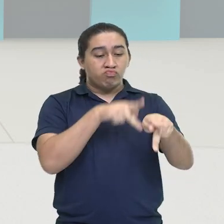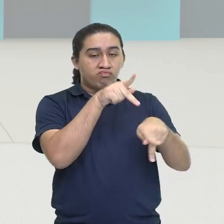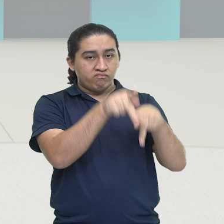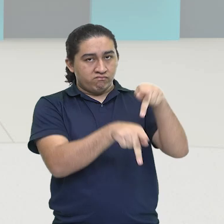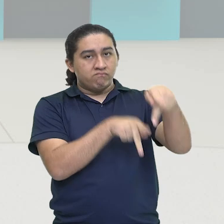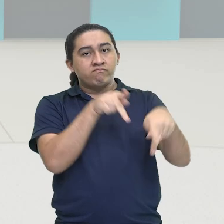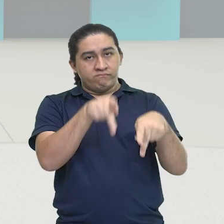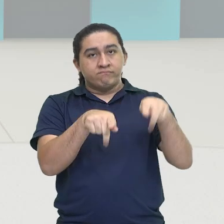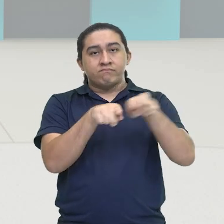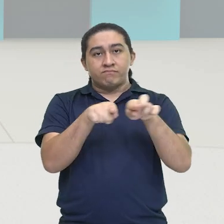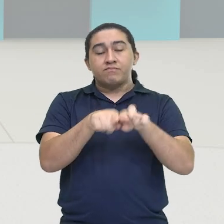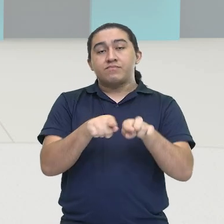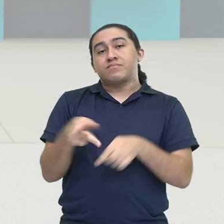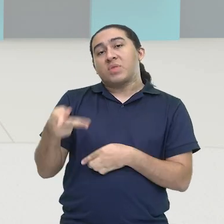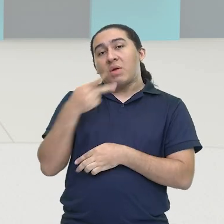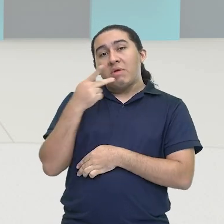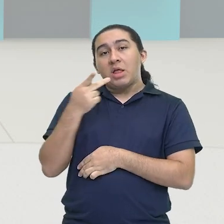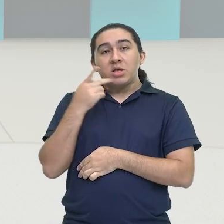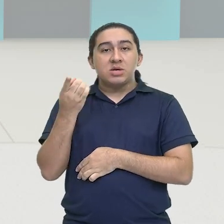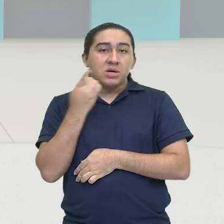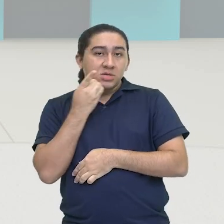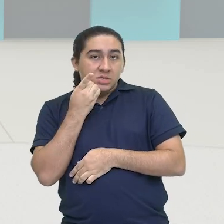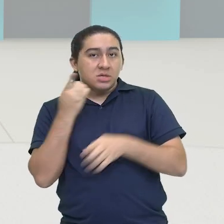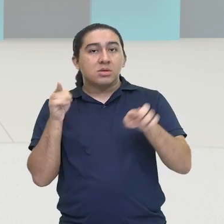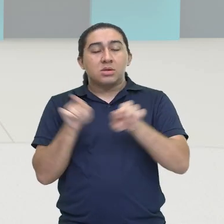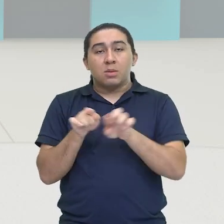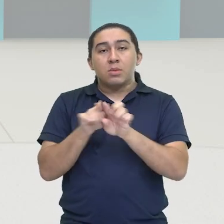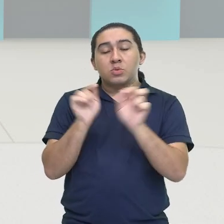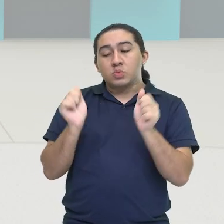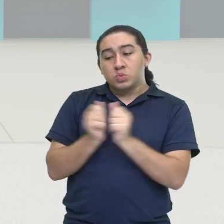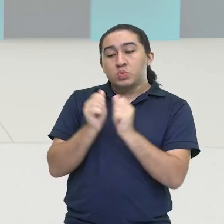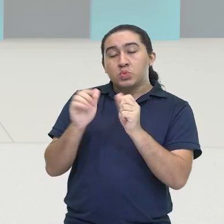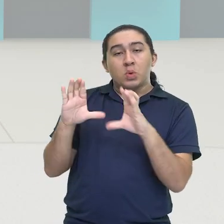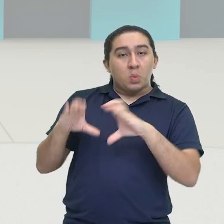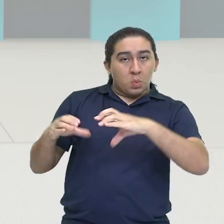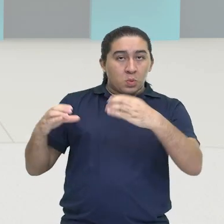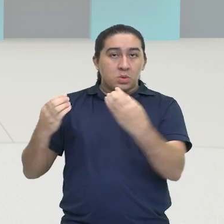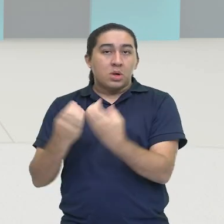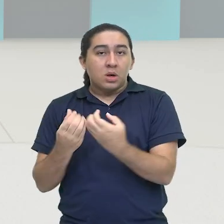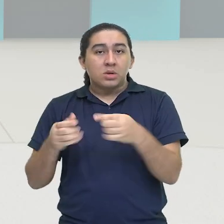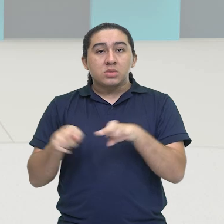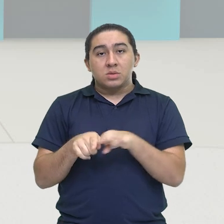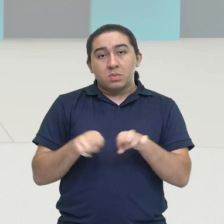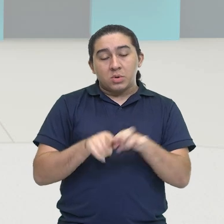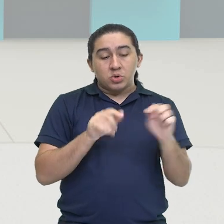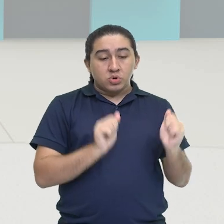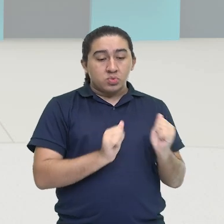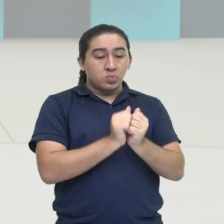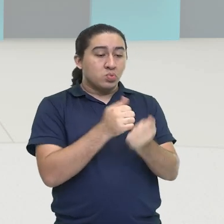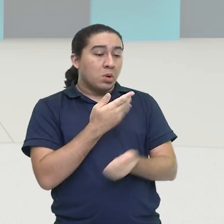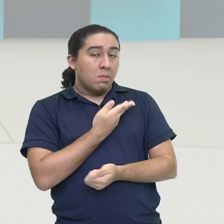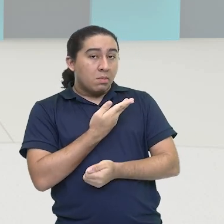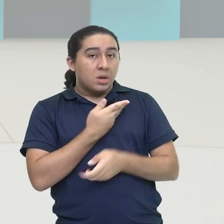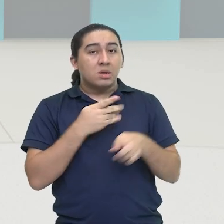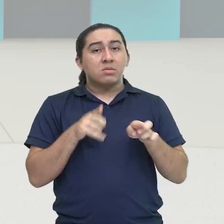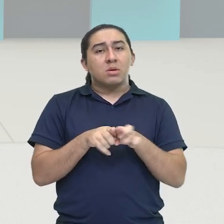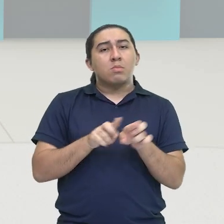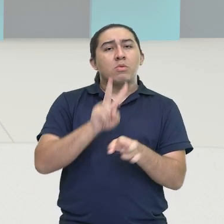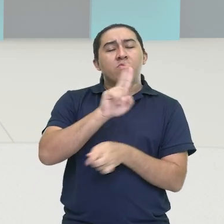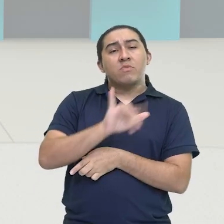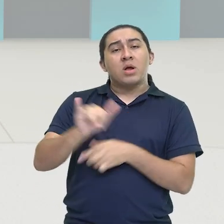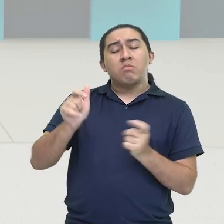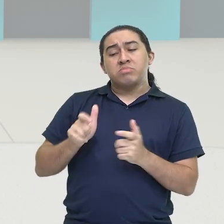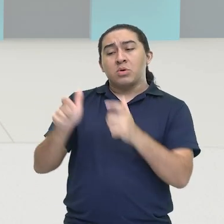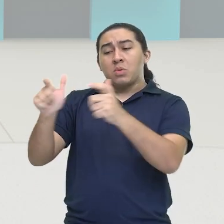gente fala no dia a dia, fala com nossos colegas, fala quando nós vamos à praia, em